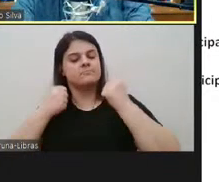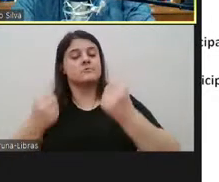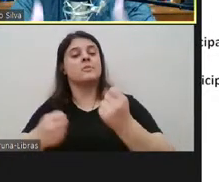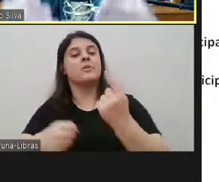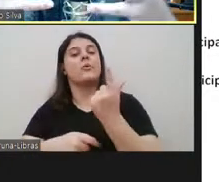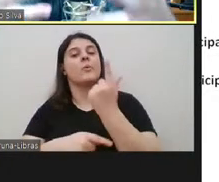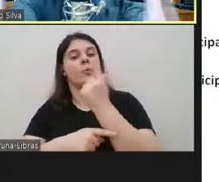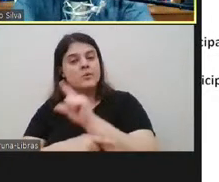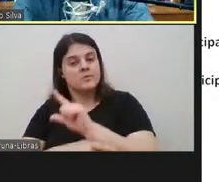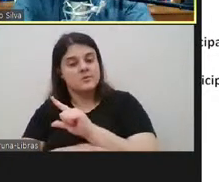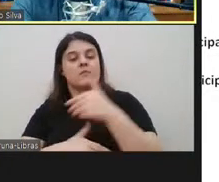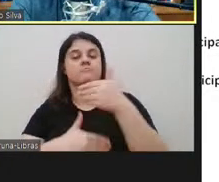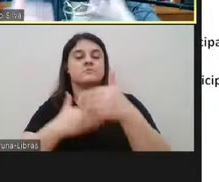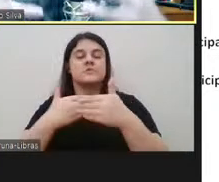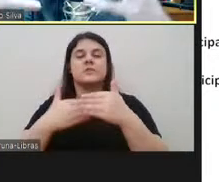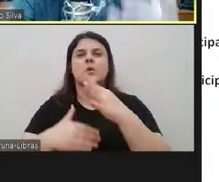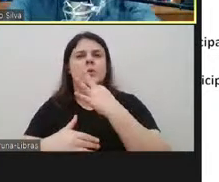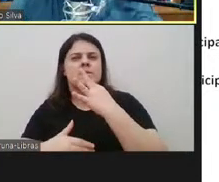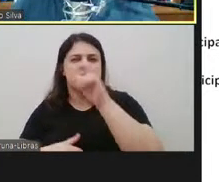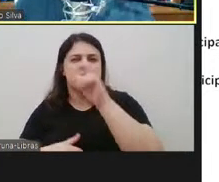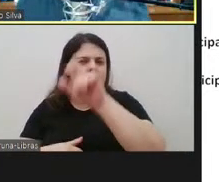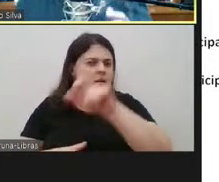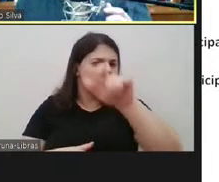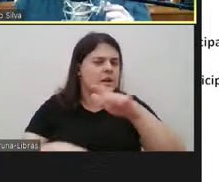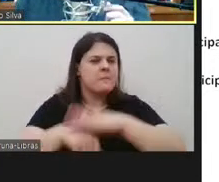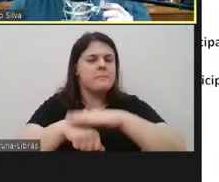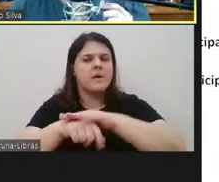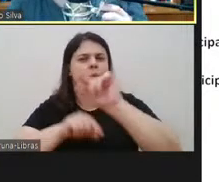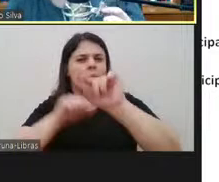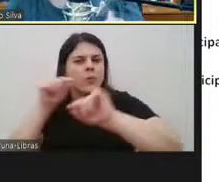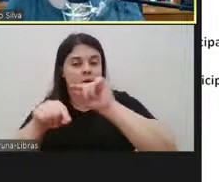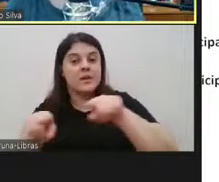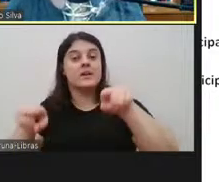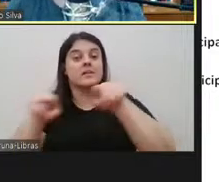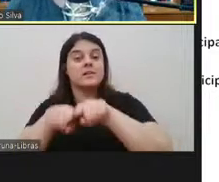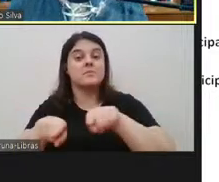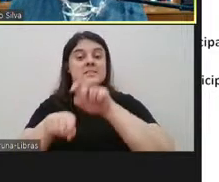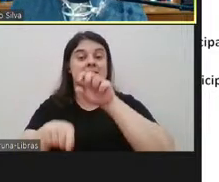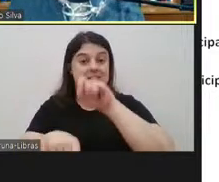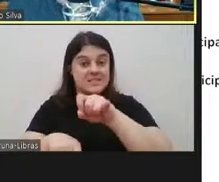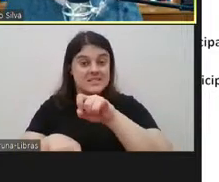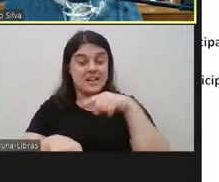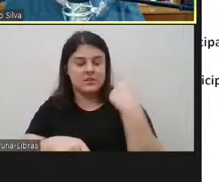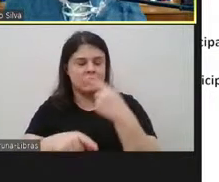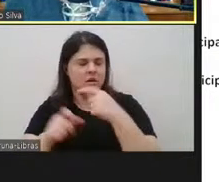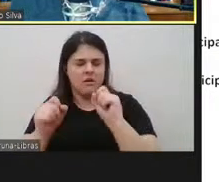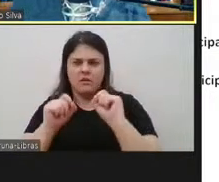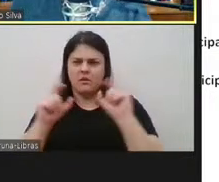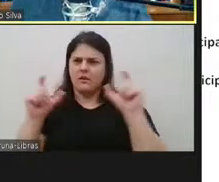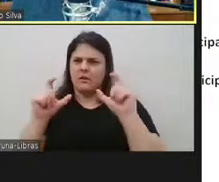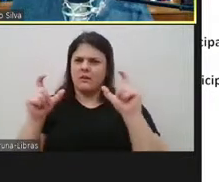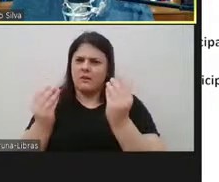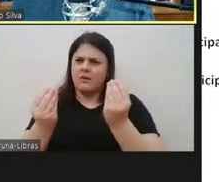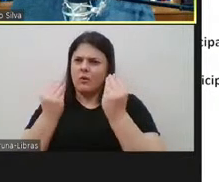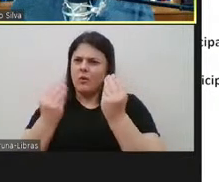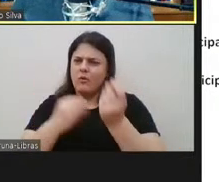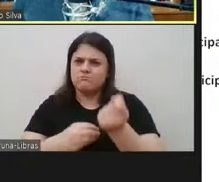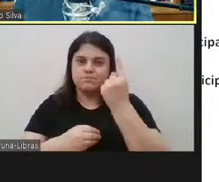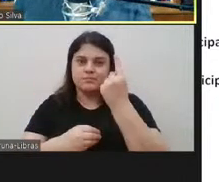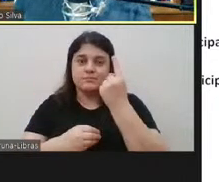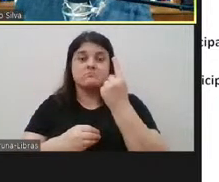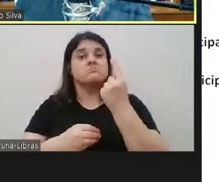para a gente poder saber quem são esses caras o que eles fazem e se ficarmos indignados com aquilo que aí está